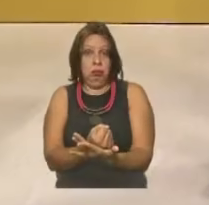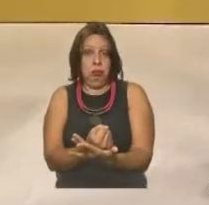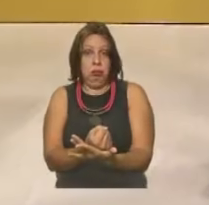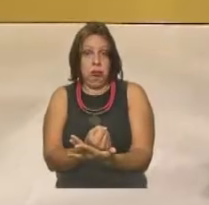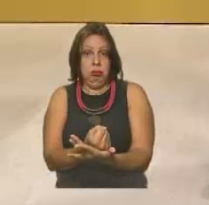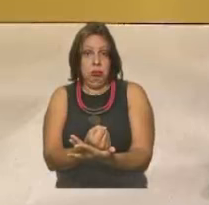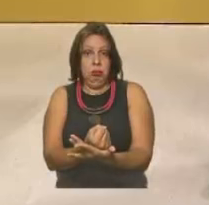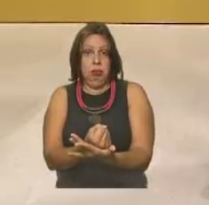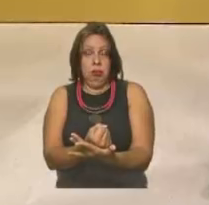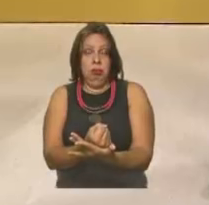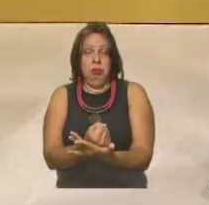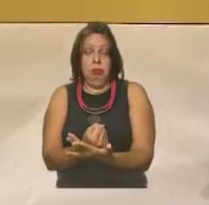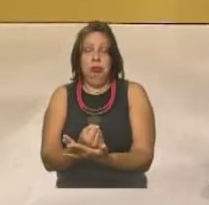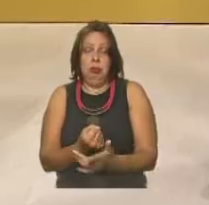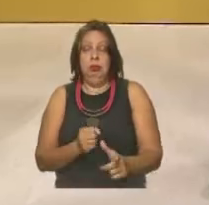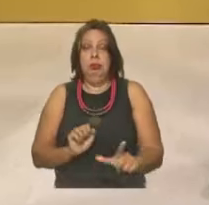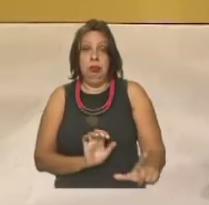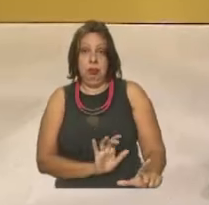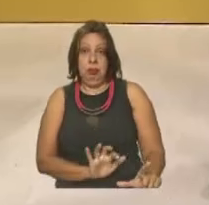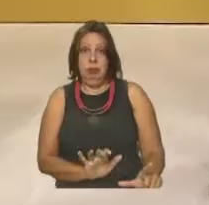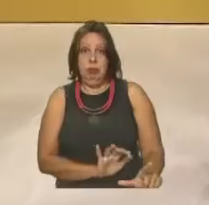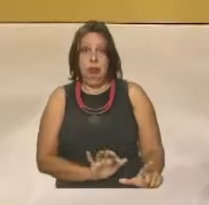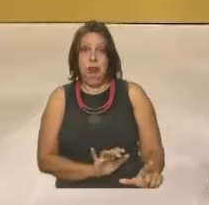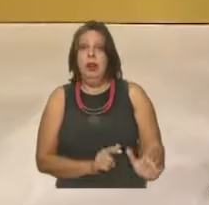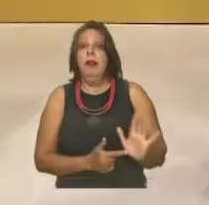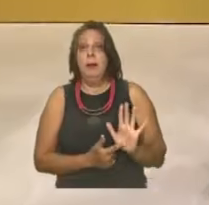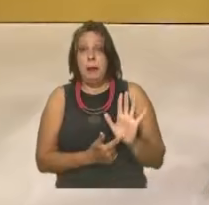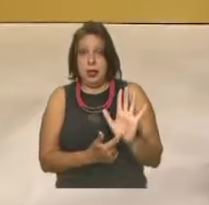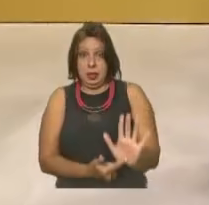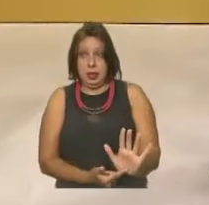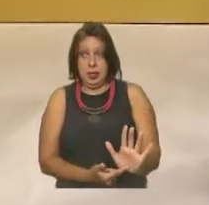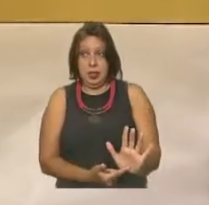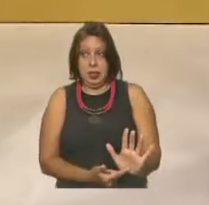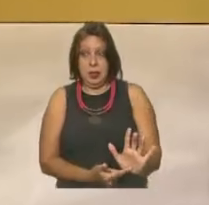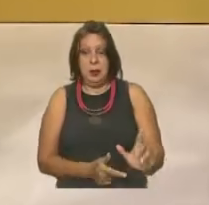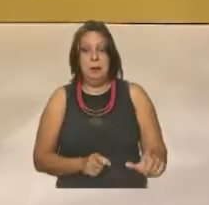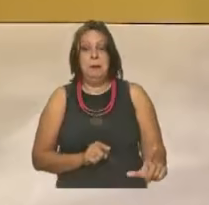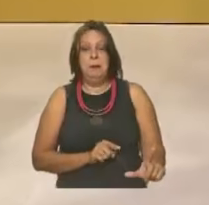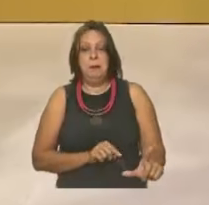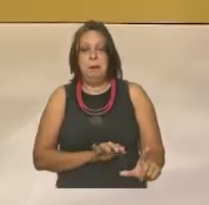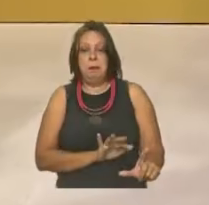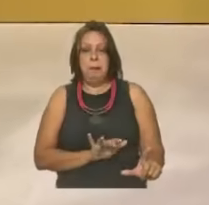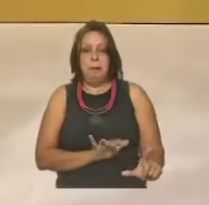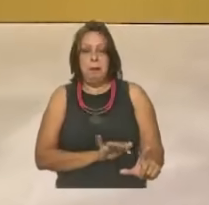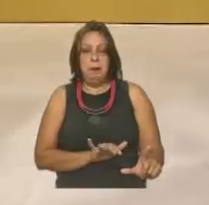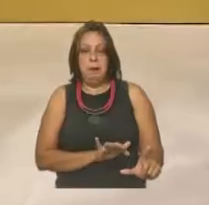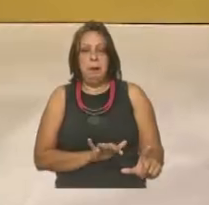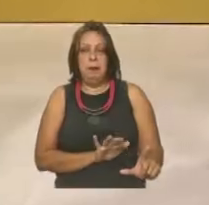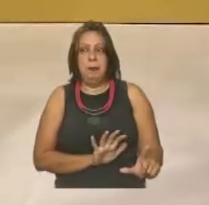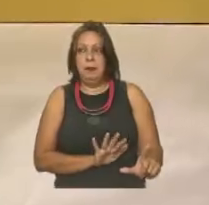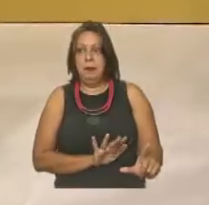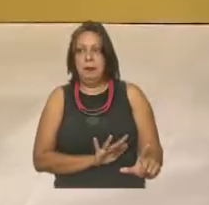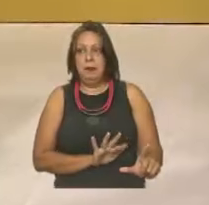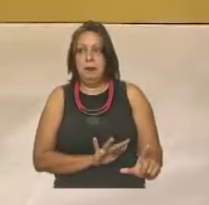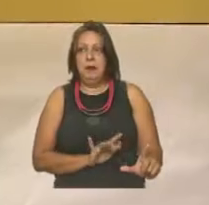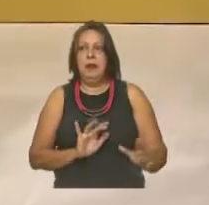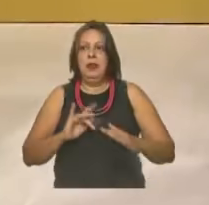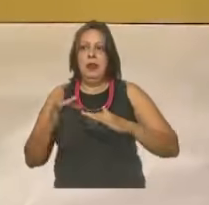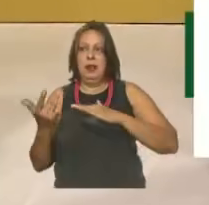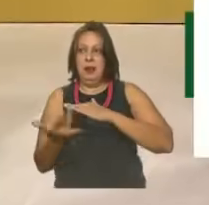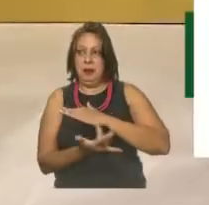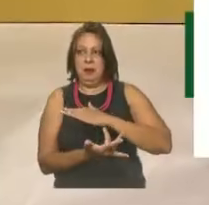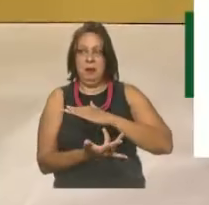do QR Code que está aparecendo, não, que vai aparecer aqui na tela, nas nossas redes sociais. Vai